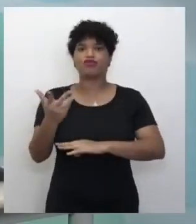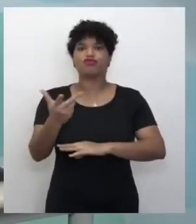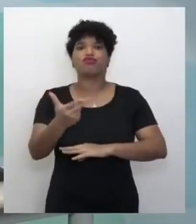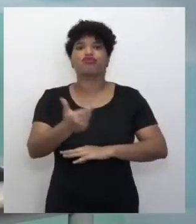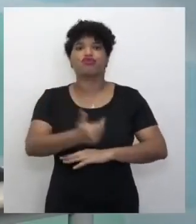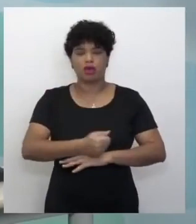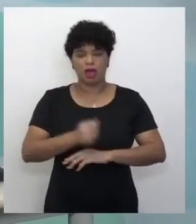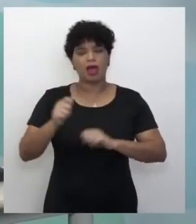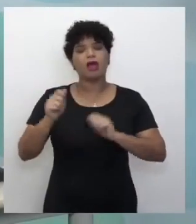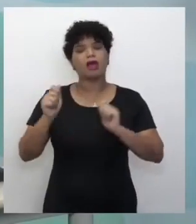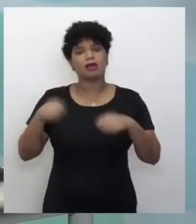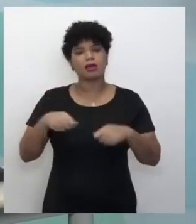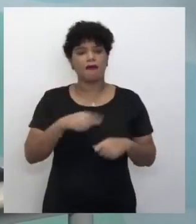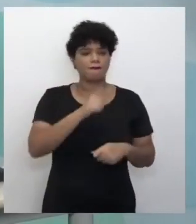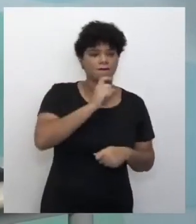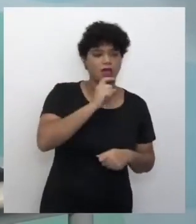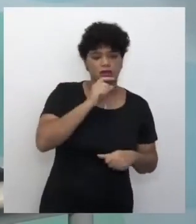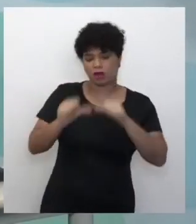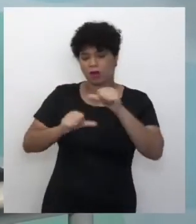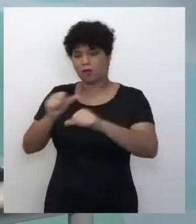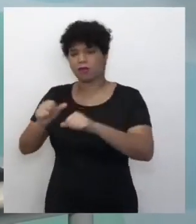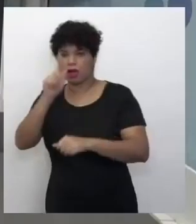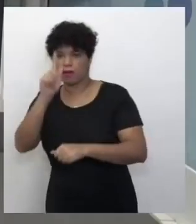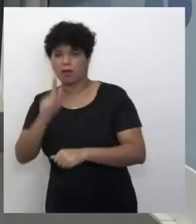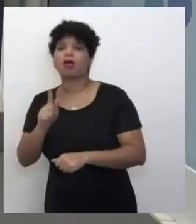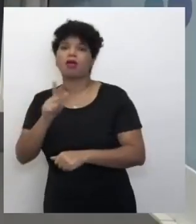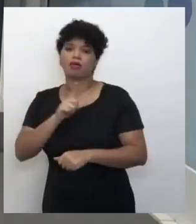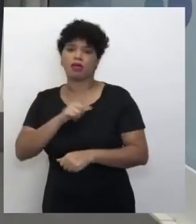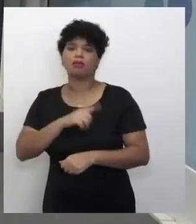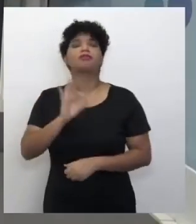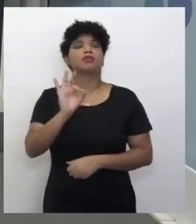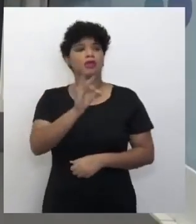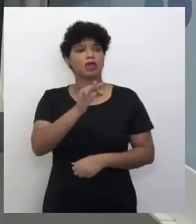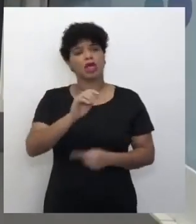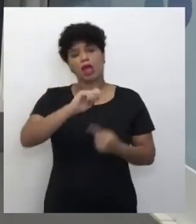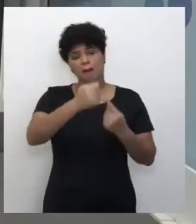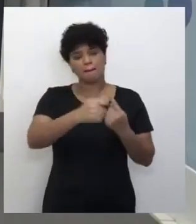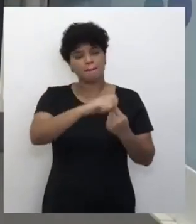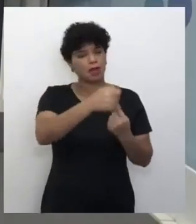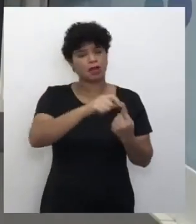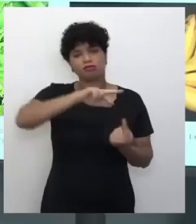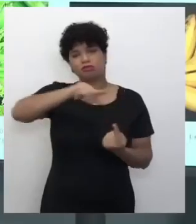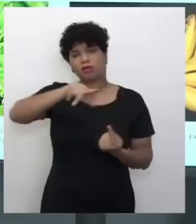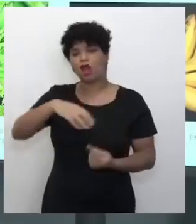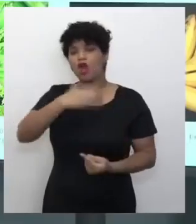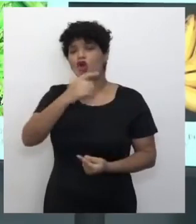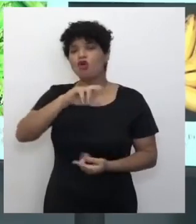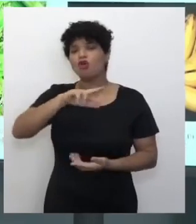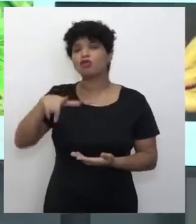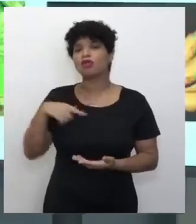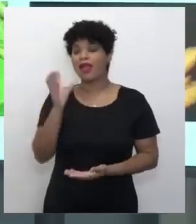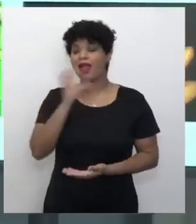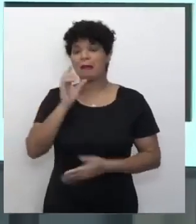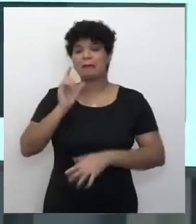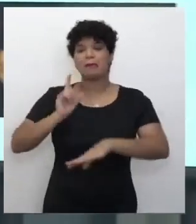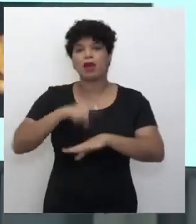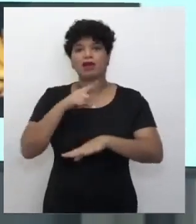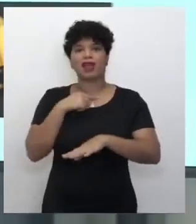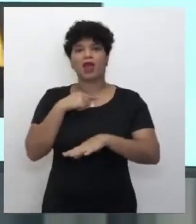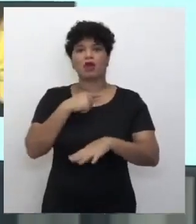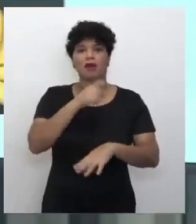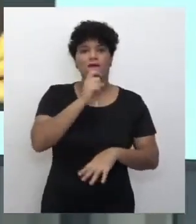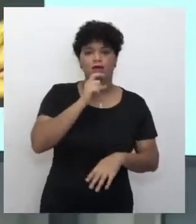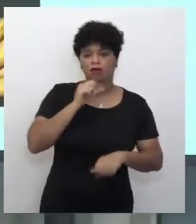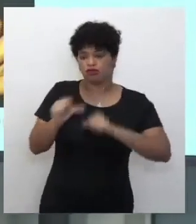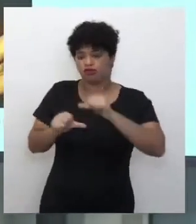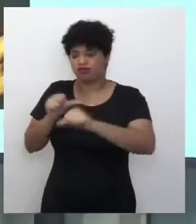né, acelera essa reação química. Sim, tanto na banana quanto em outras frutas, né? Que aí o amadurecimento ele ocorre